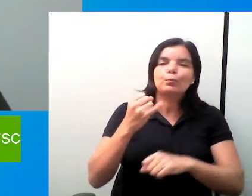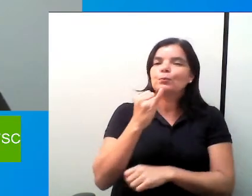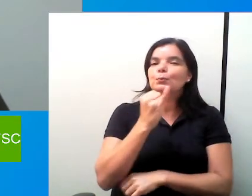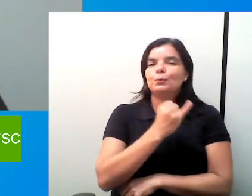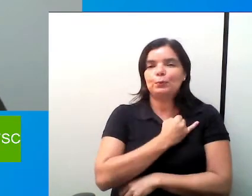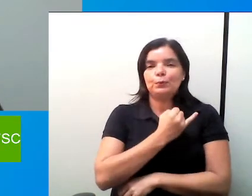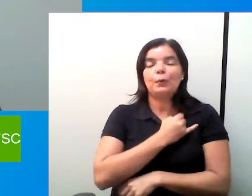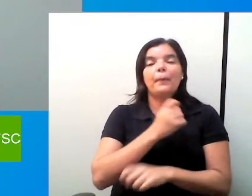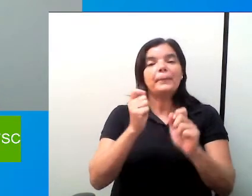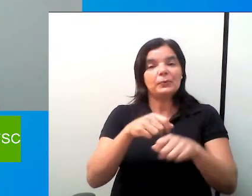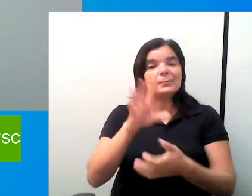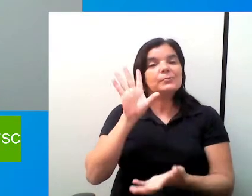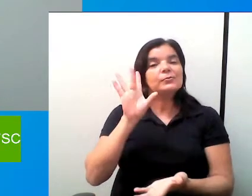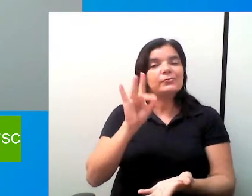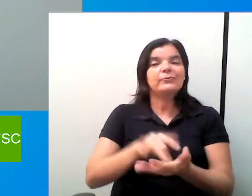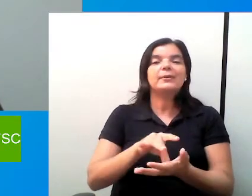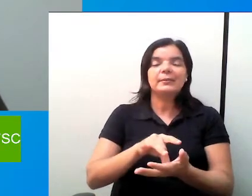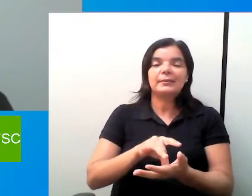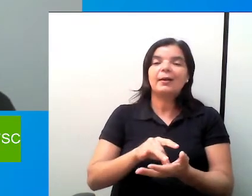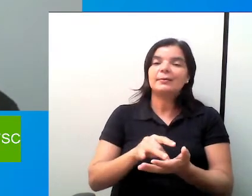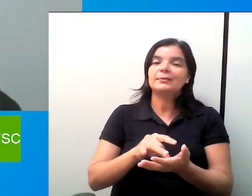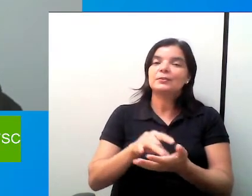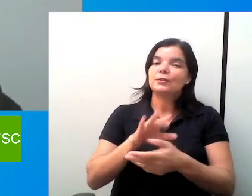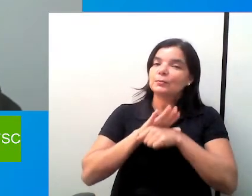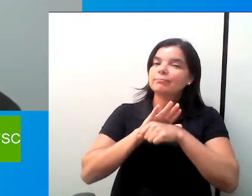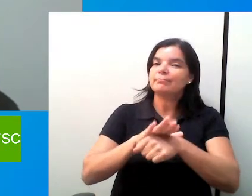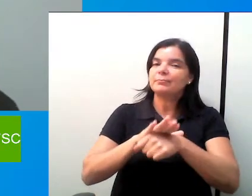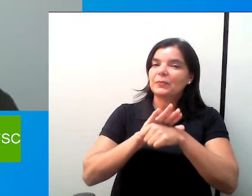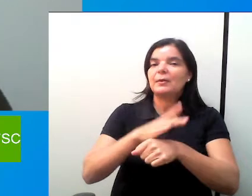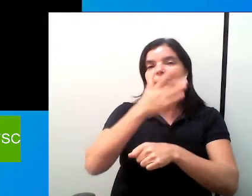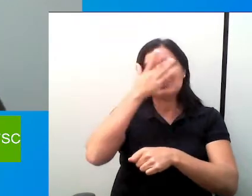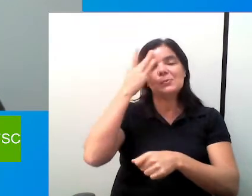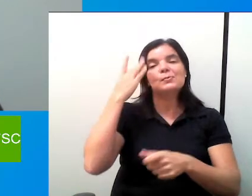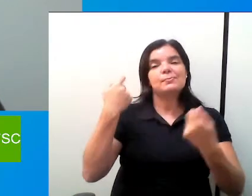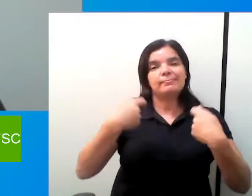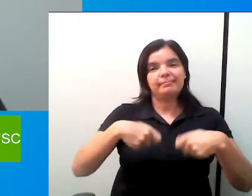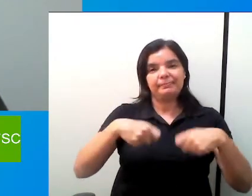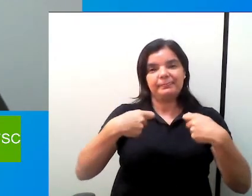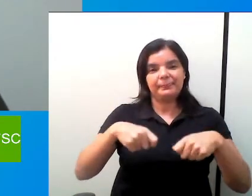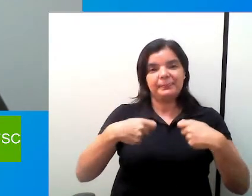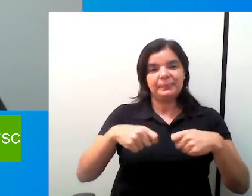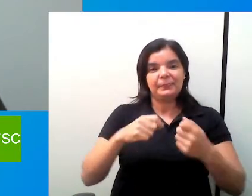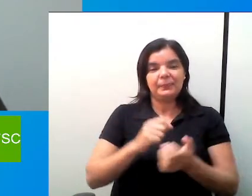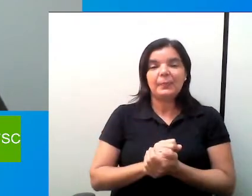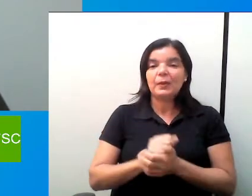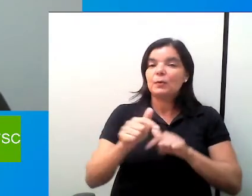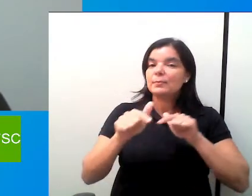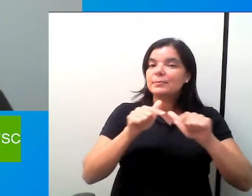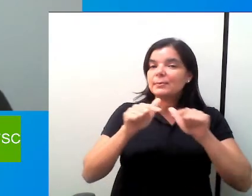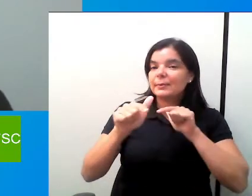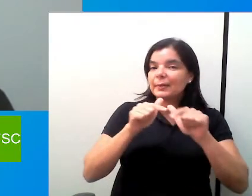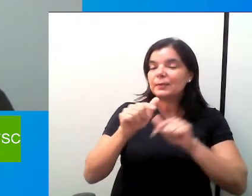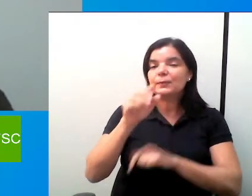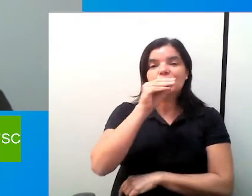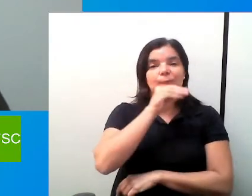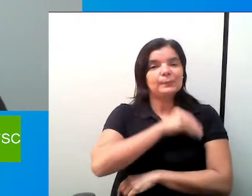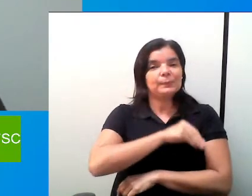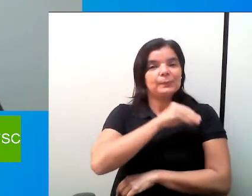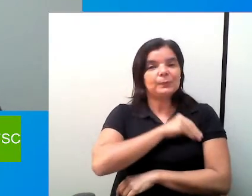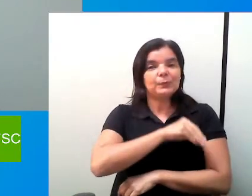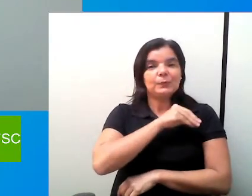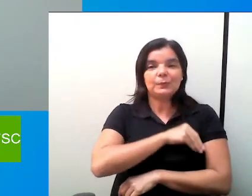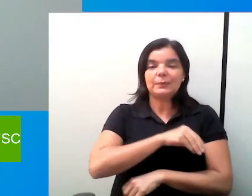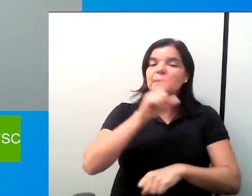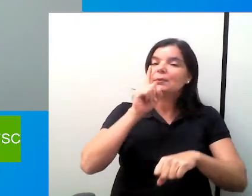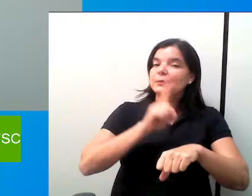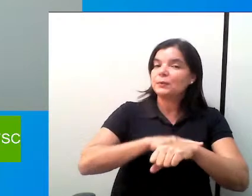realmente possamos servir para quem realmente precisa, né, e que o nosso trabalho, o nosso salário, o nosso tempo e